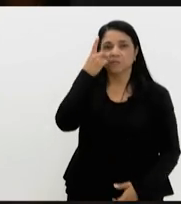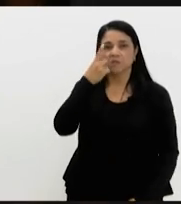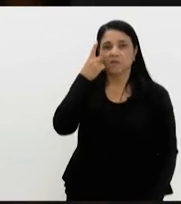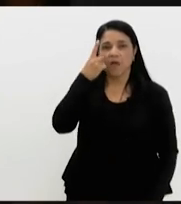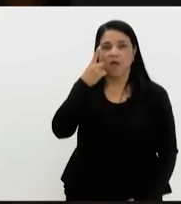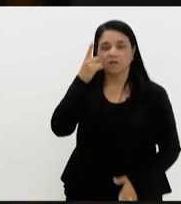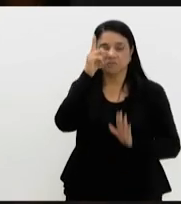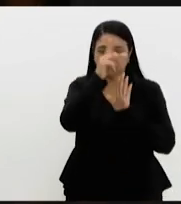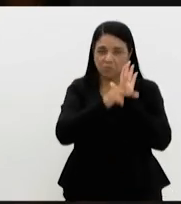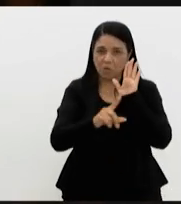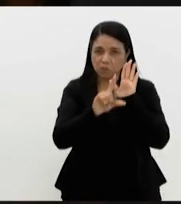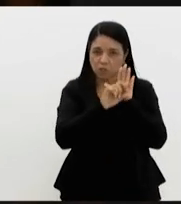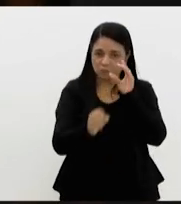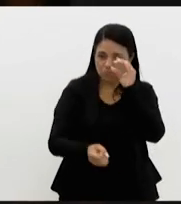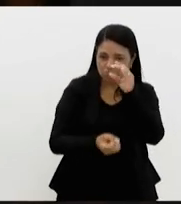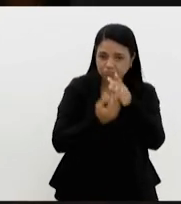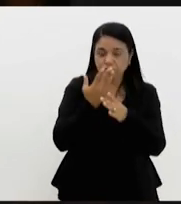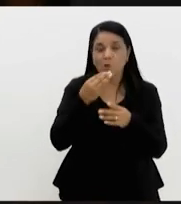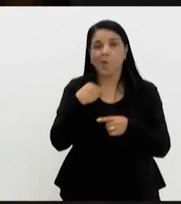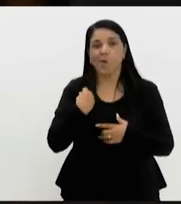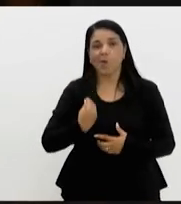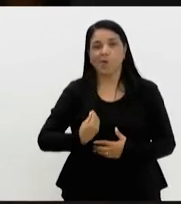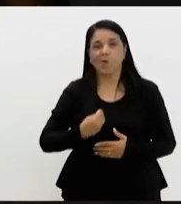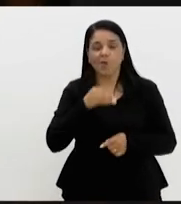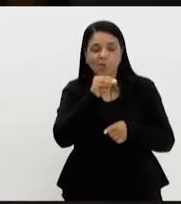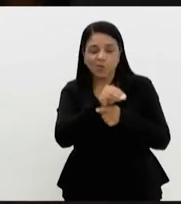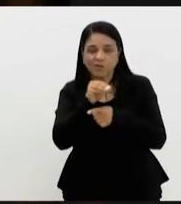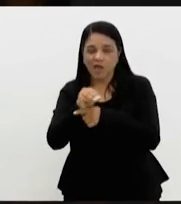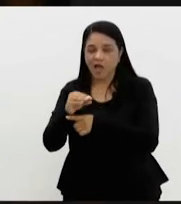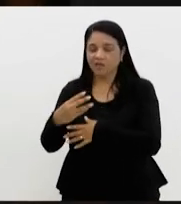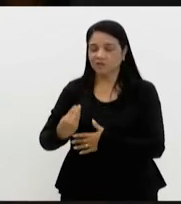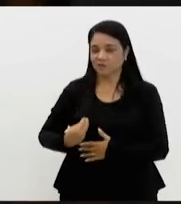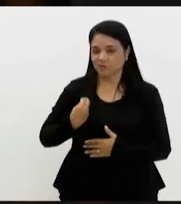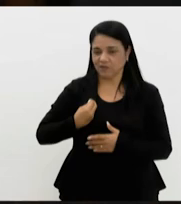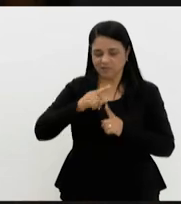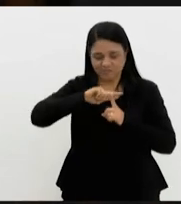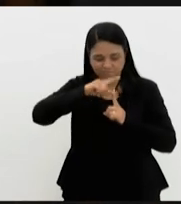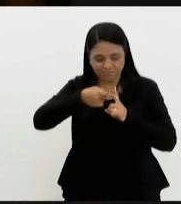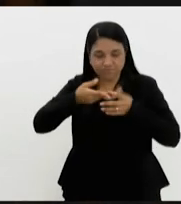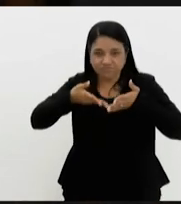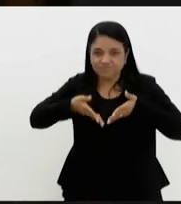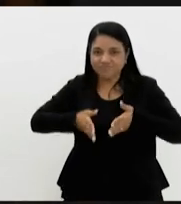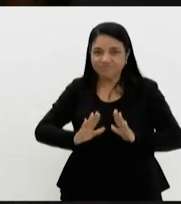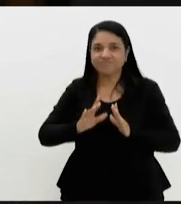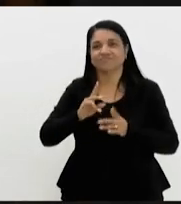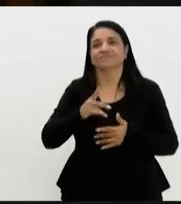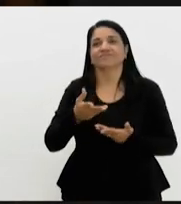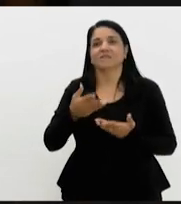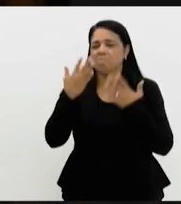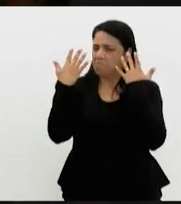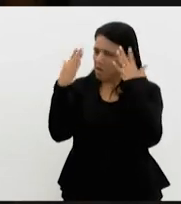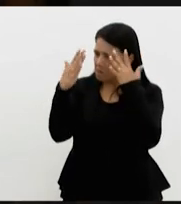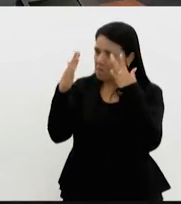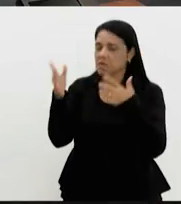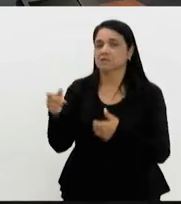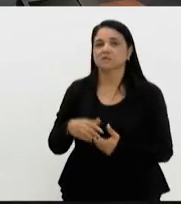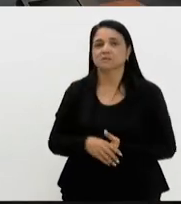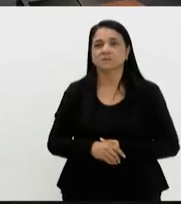de cuidado com a vida que está para nascer. Parabéns.